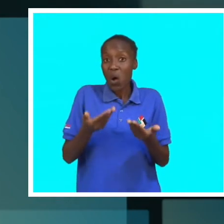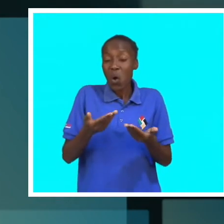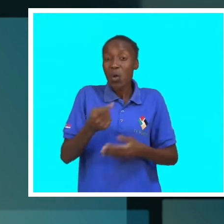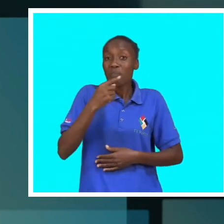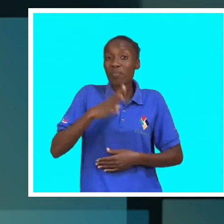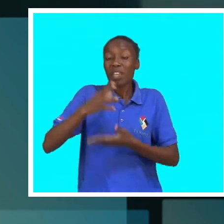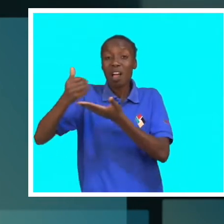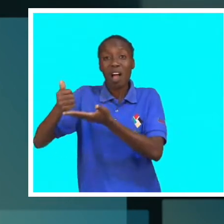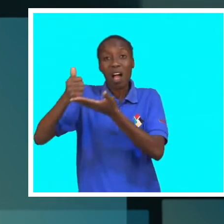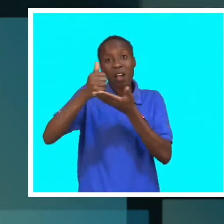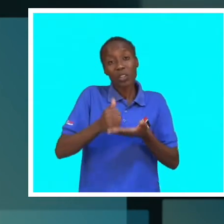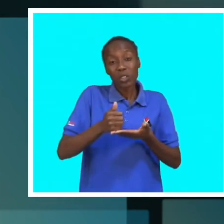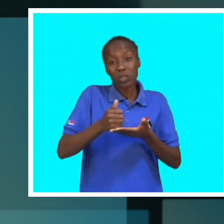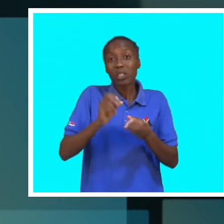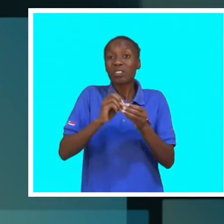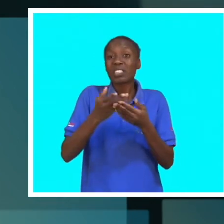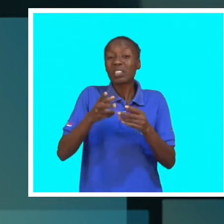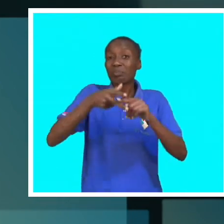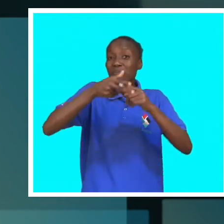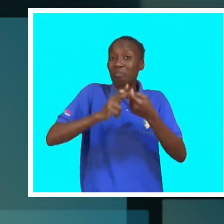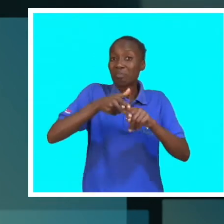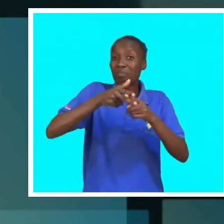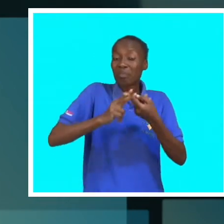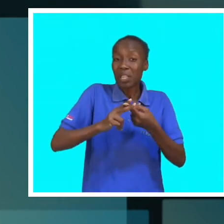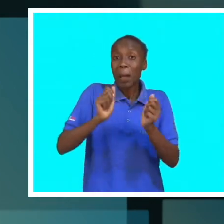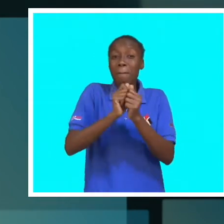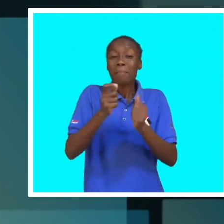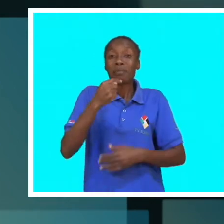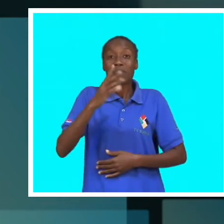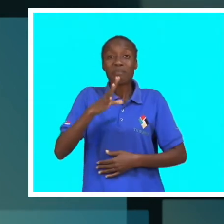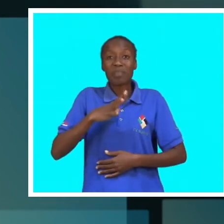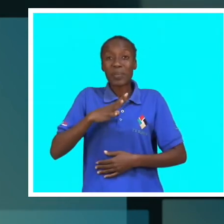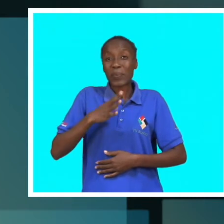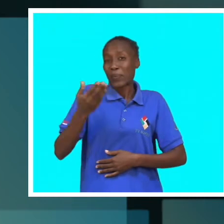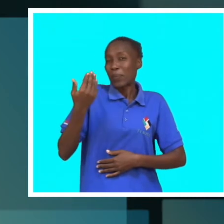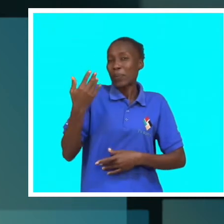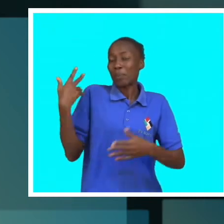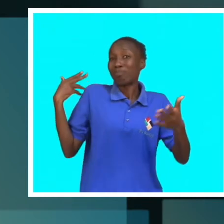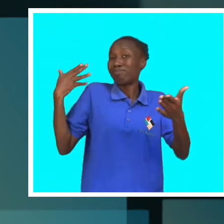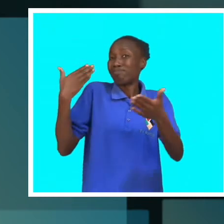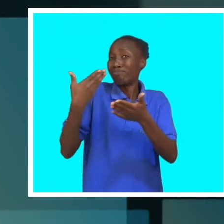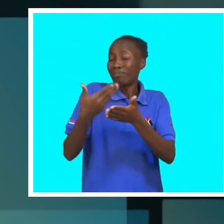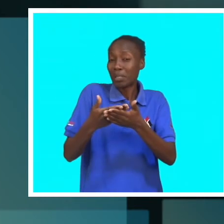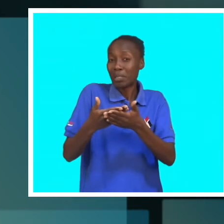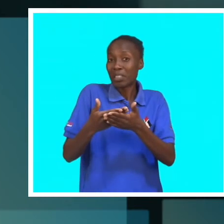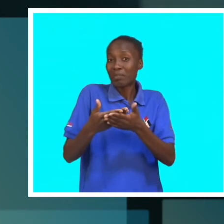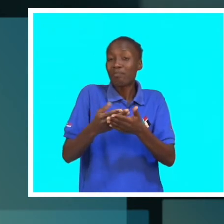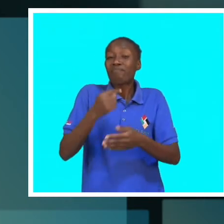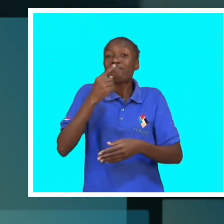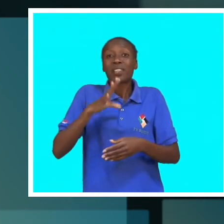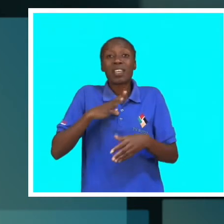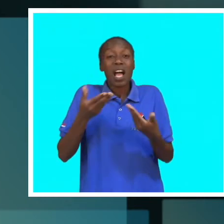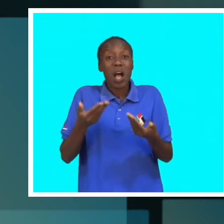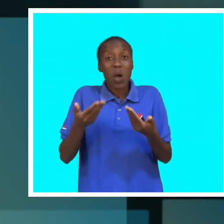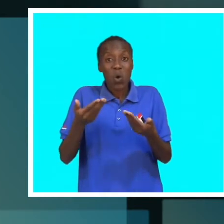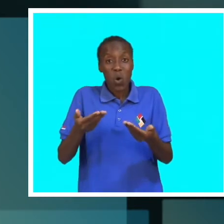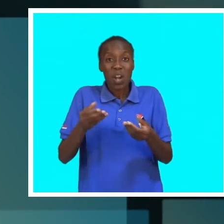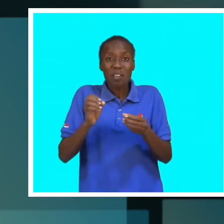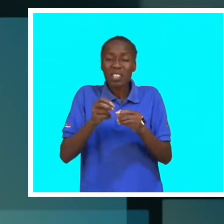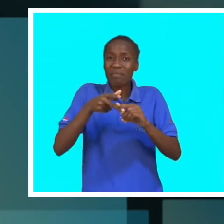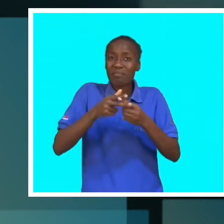Agora uso uma carinha de rodas que me foi oferecida, mas já está avariada. Preciso de ajuda para